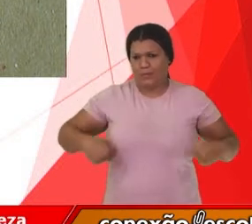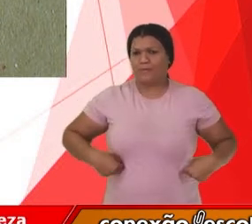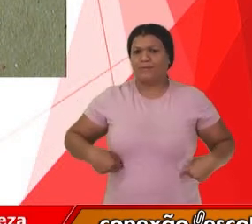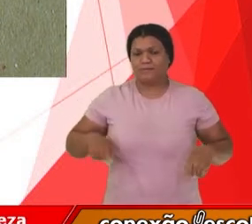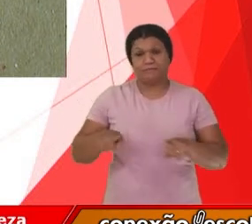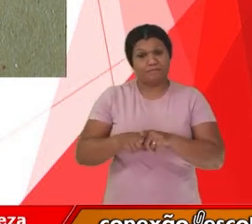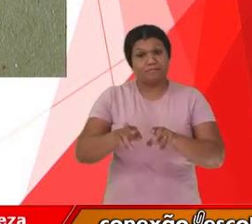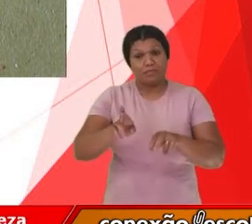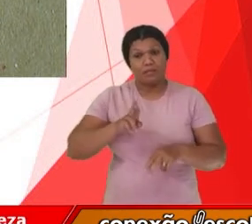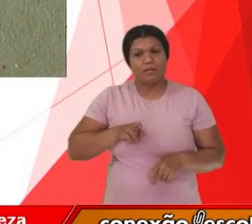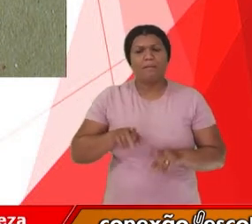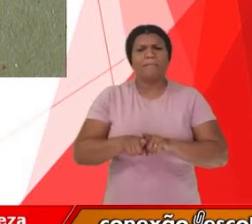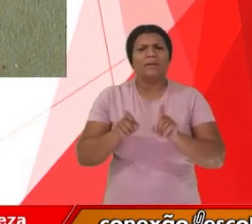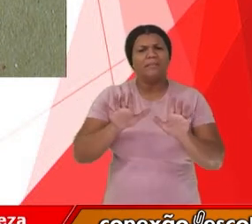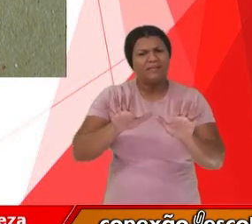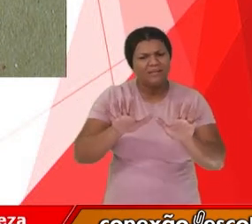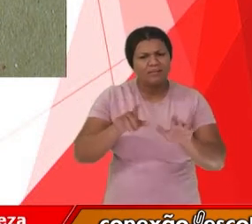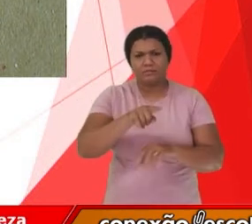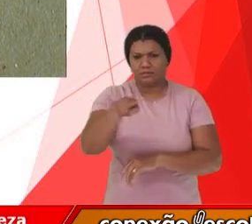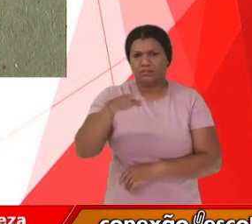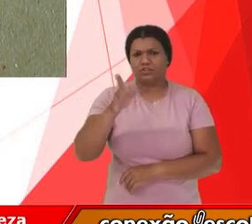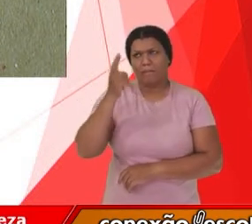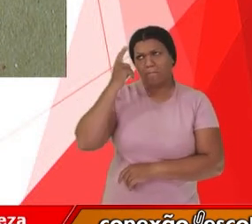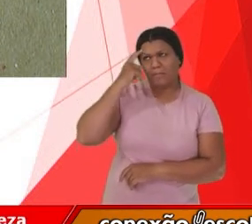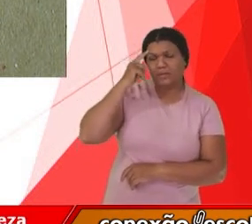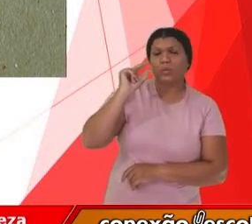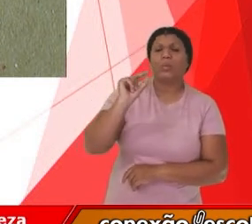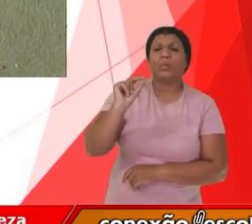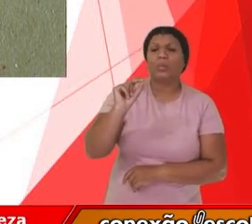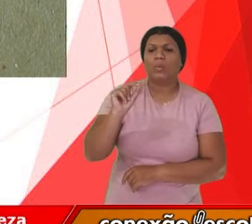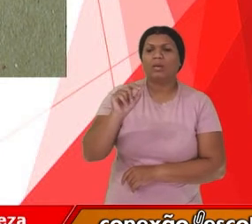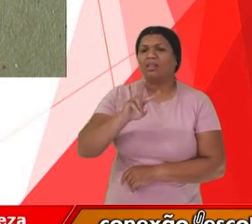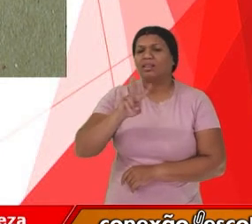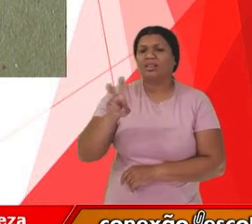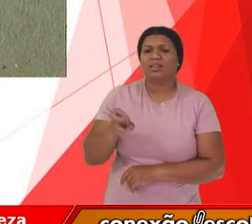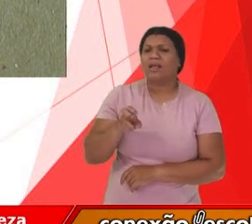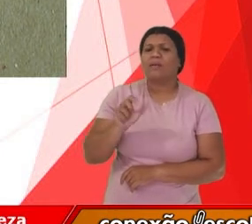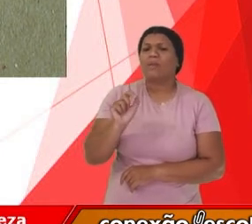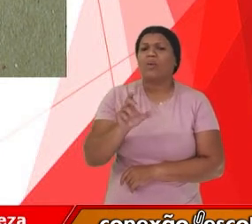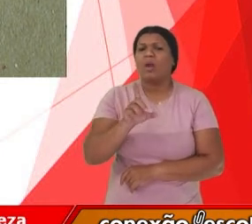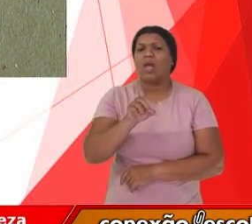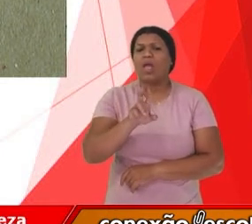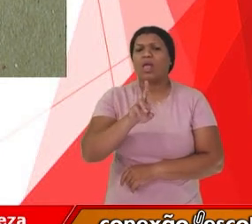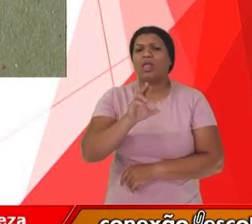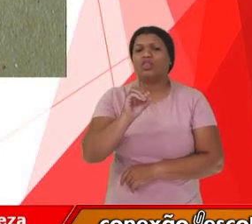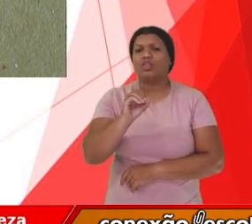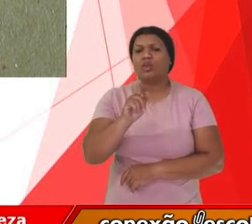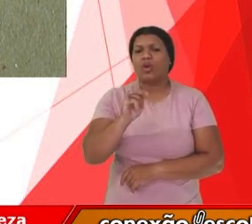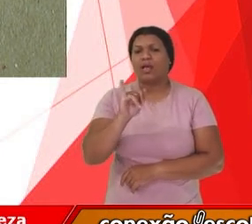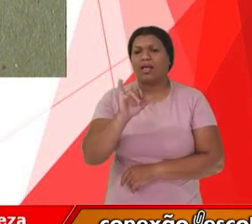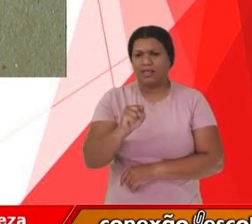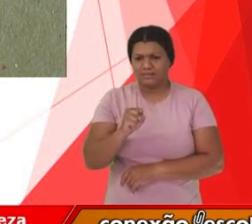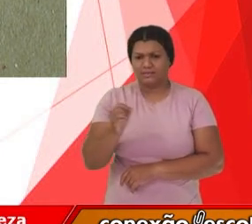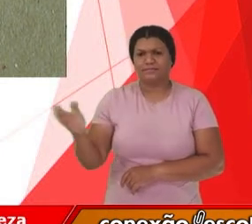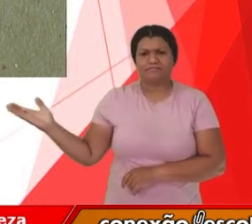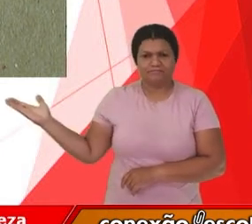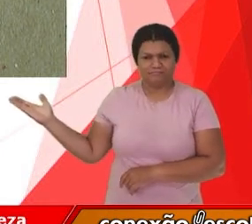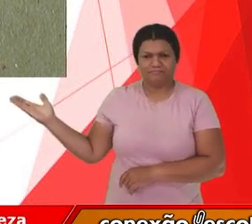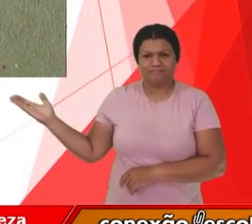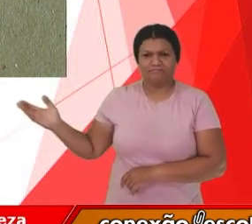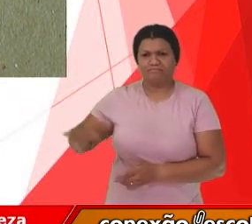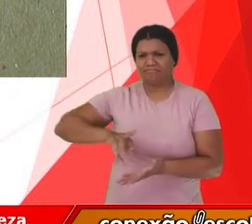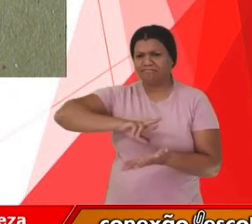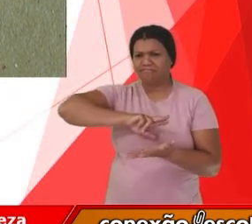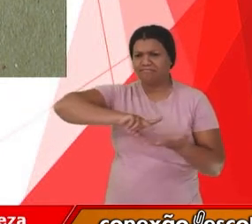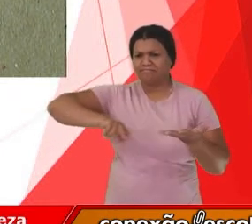Agora, você já parou para pensar em relação às drogas? O que elas podem fazer em relação ao sistema